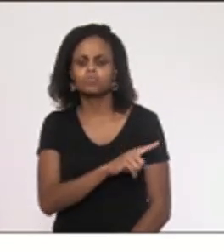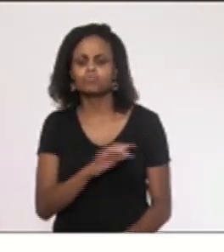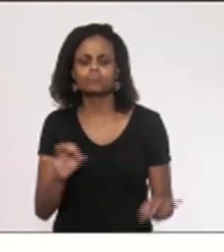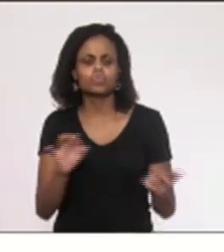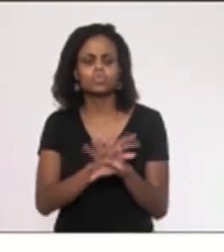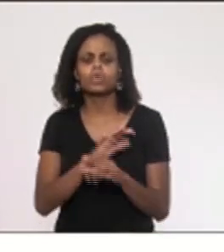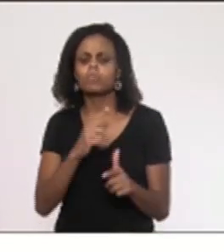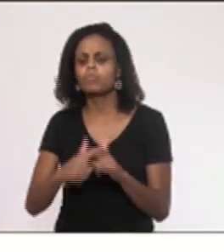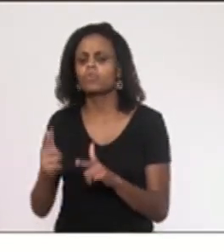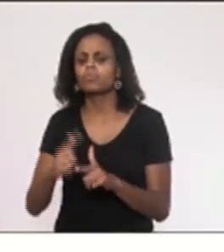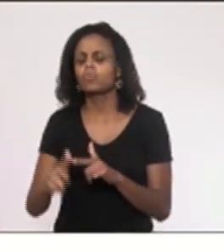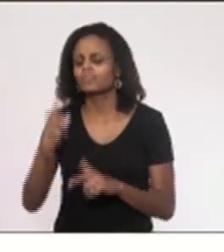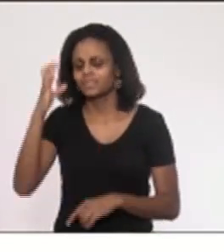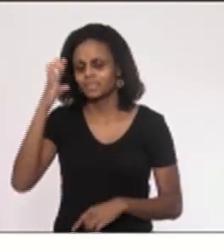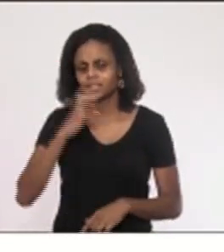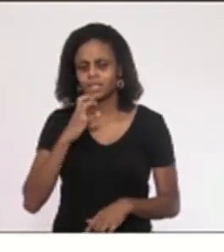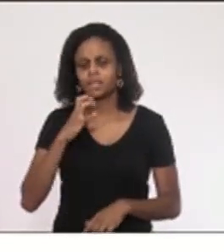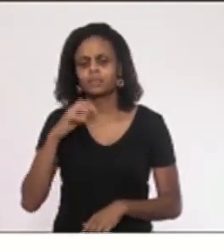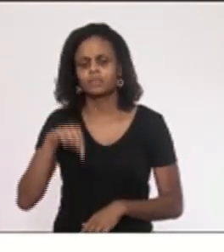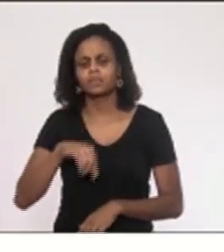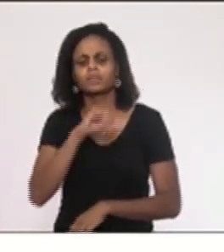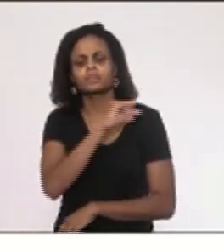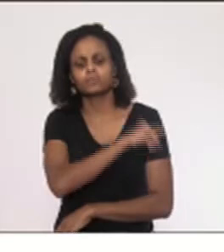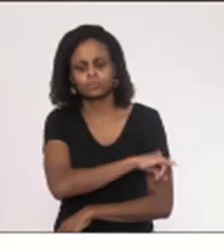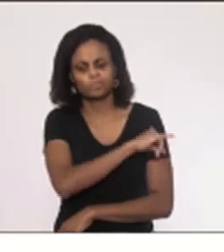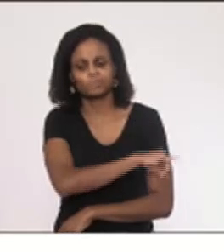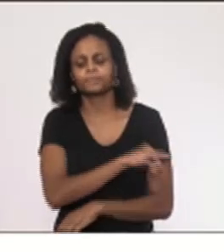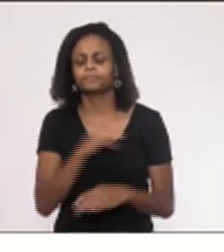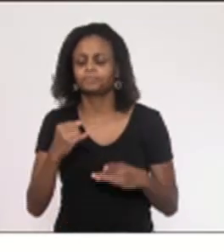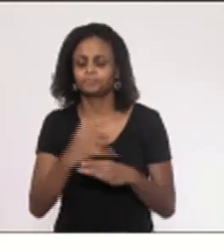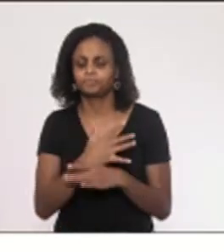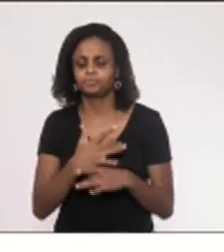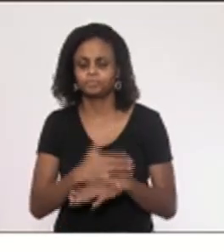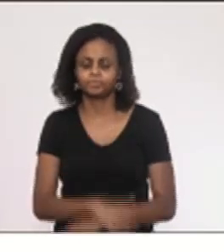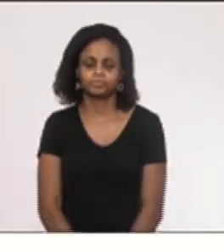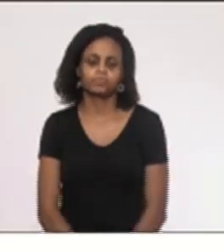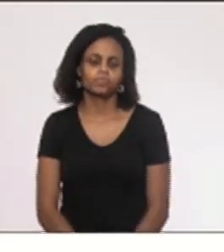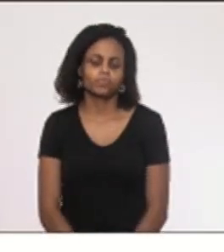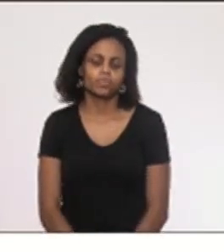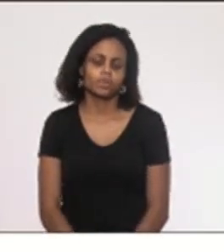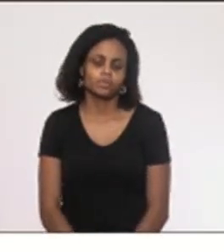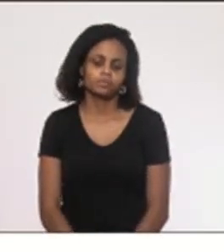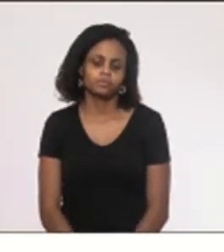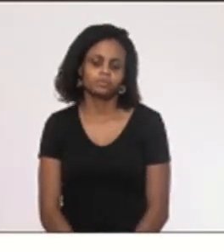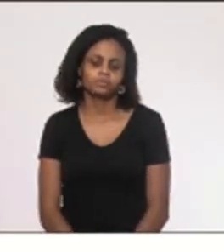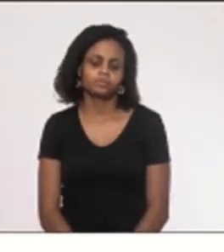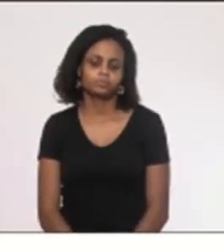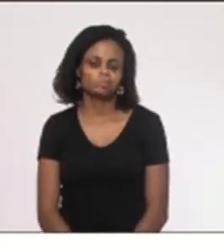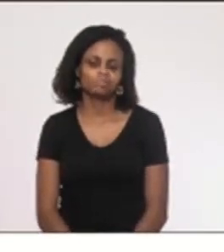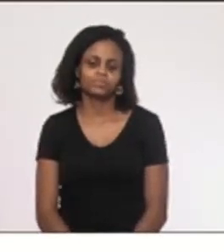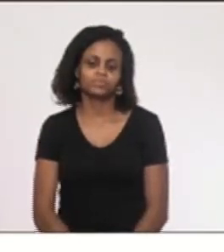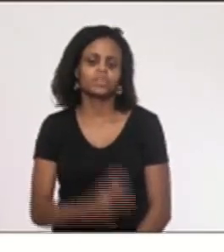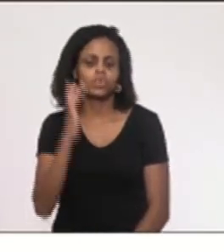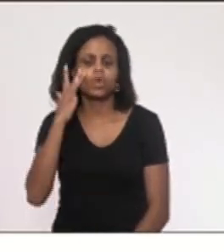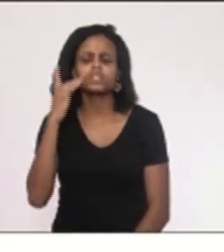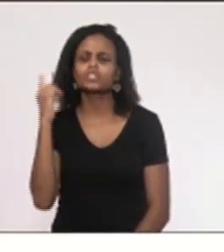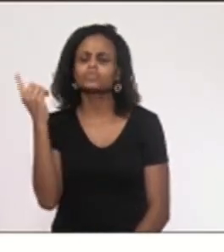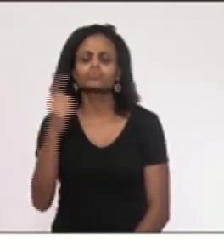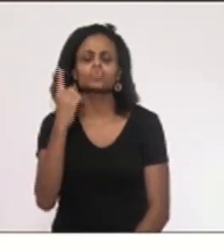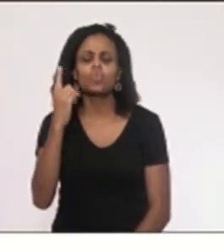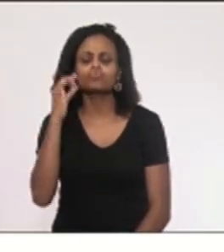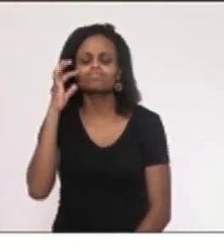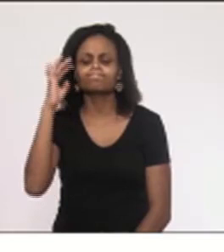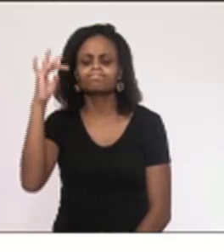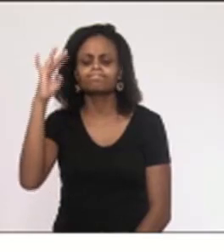problemas graves dessa cidade e desse estado. Eu acho que está no imaginário de todas as